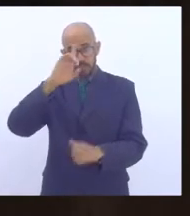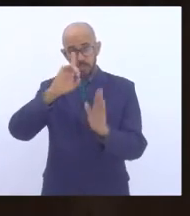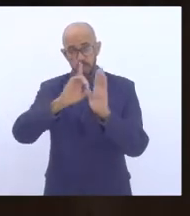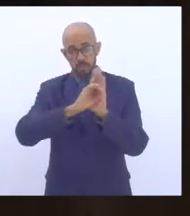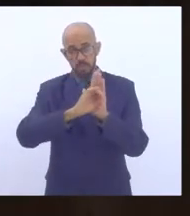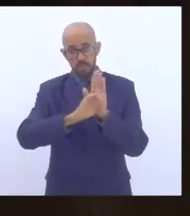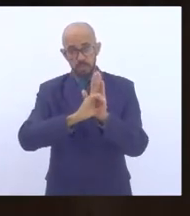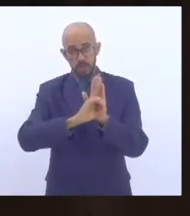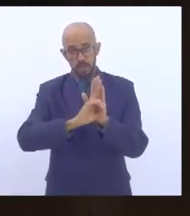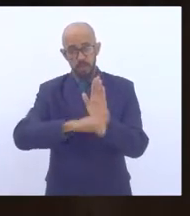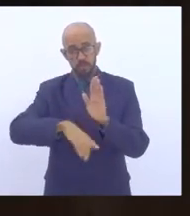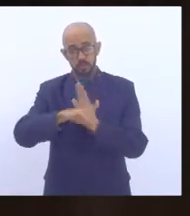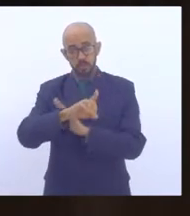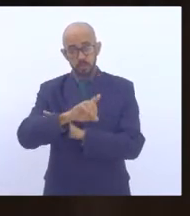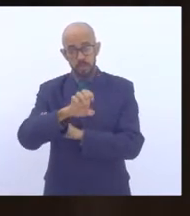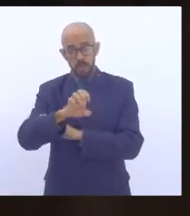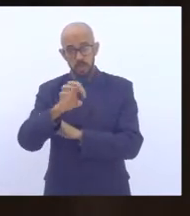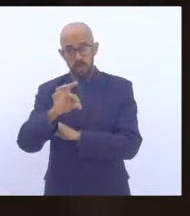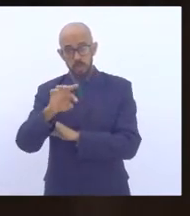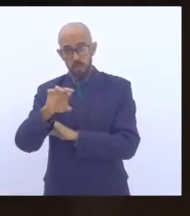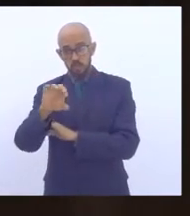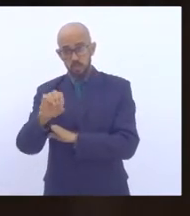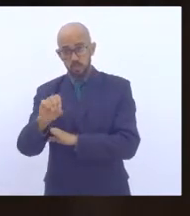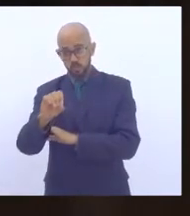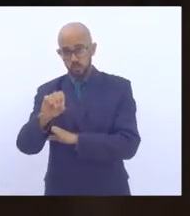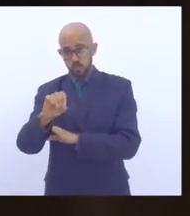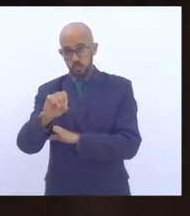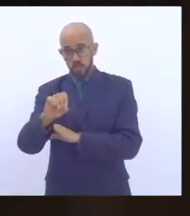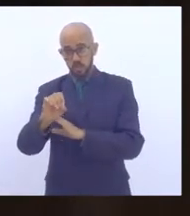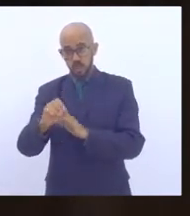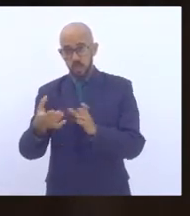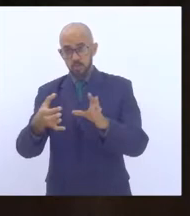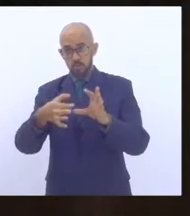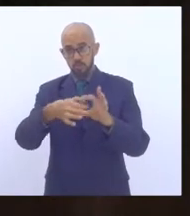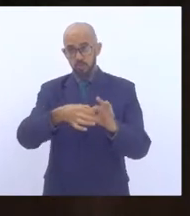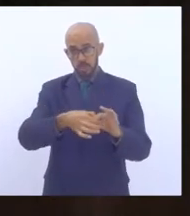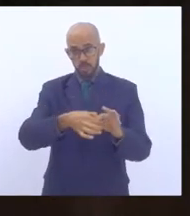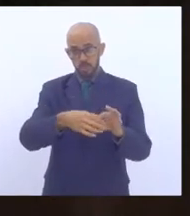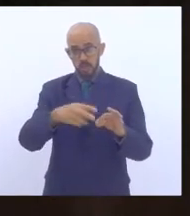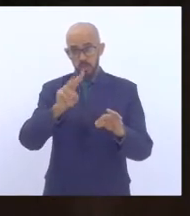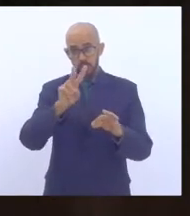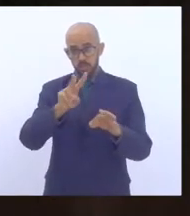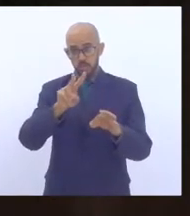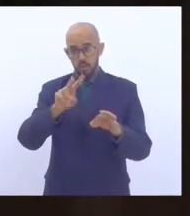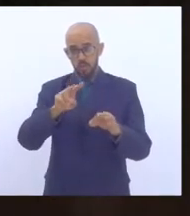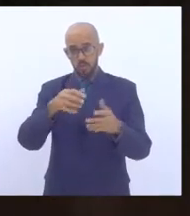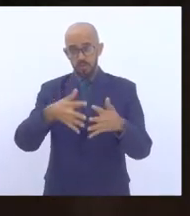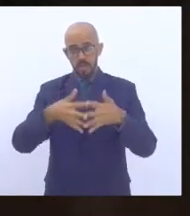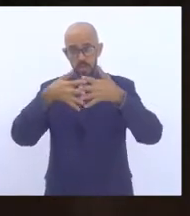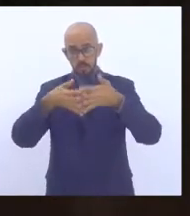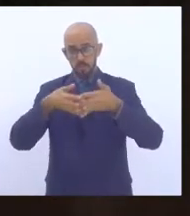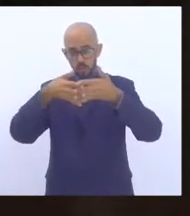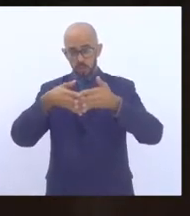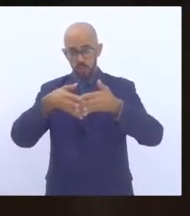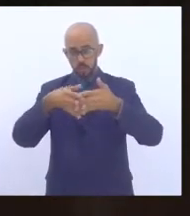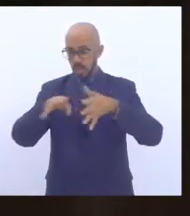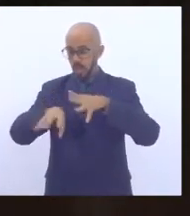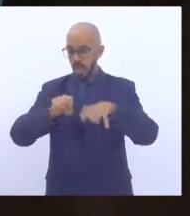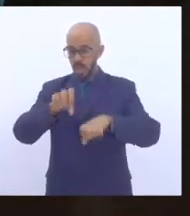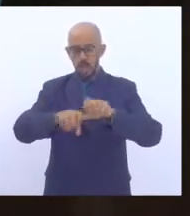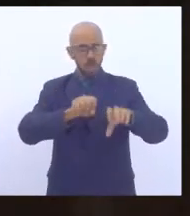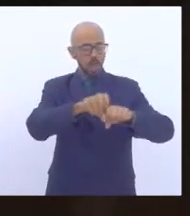e o Detro associado a dois reboques recolhendo